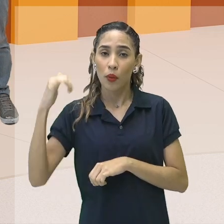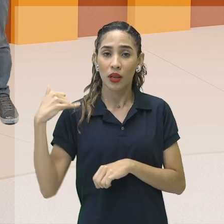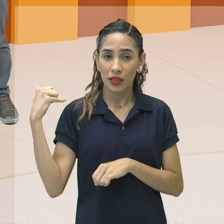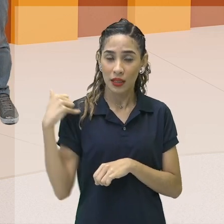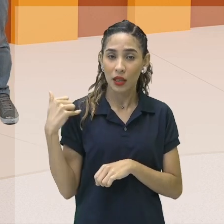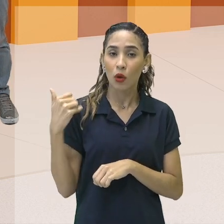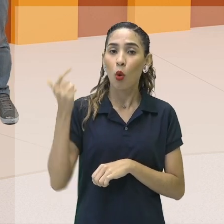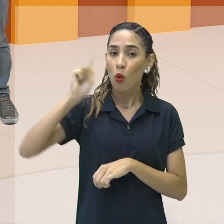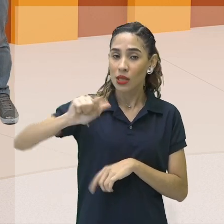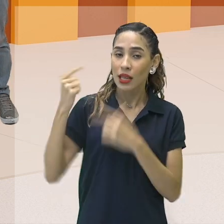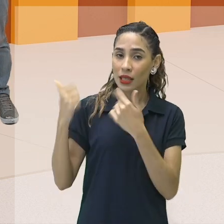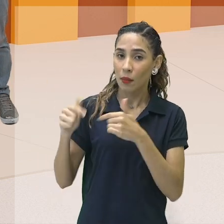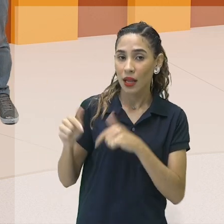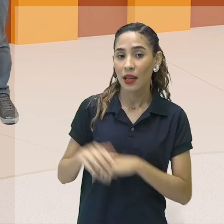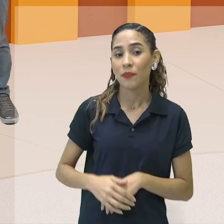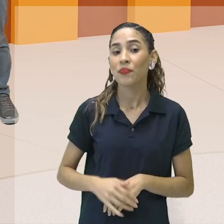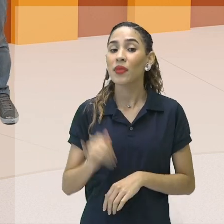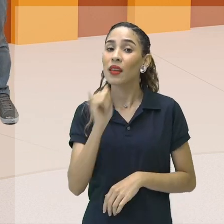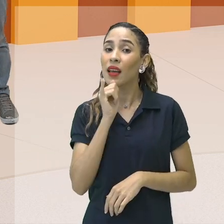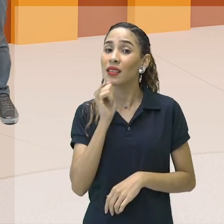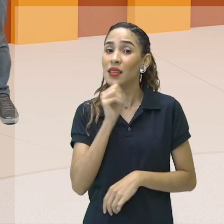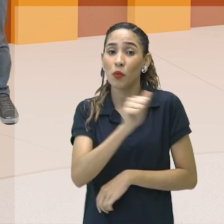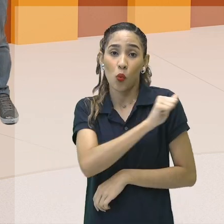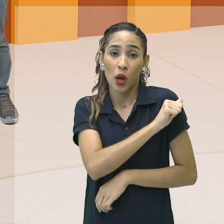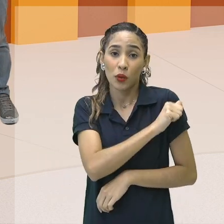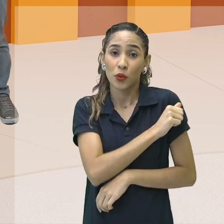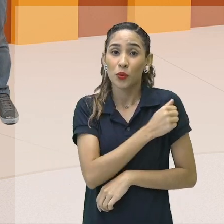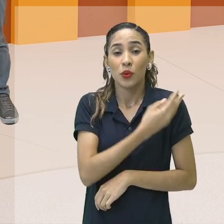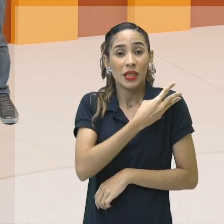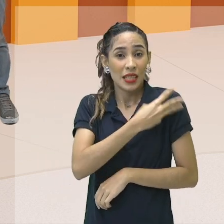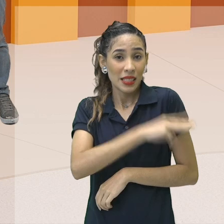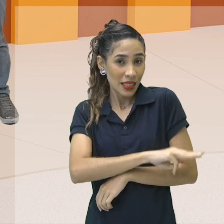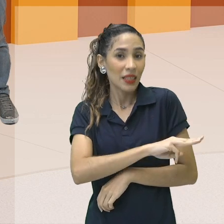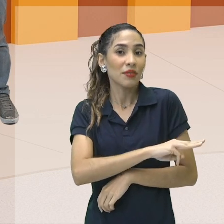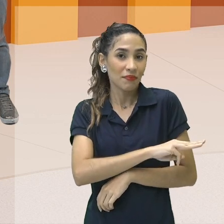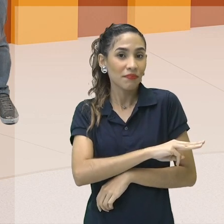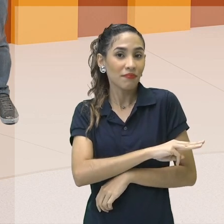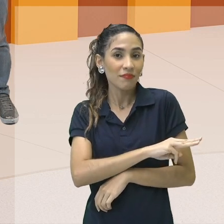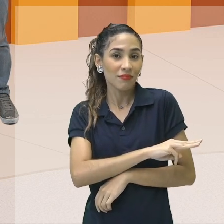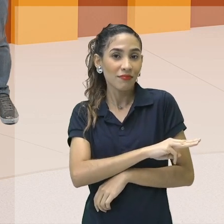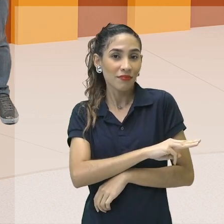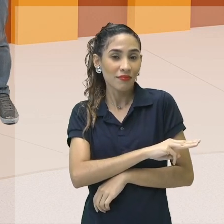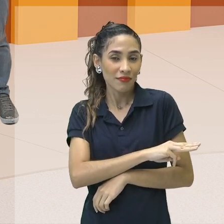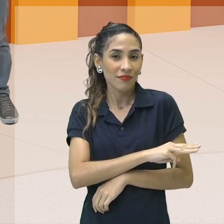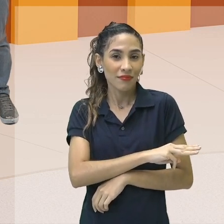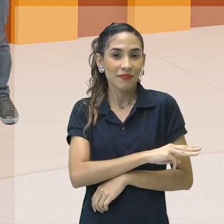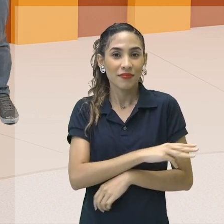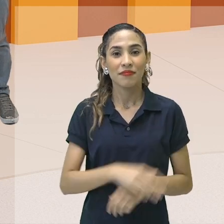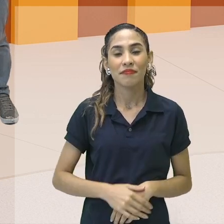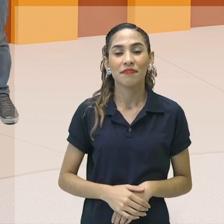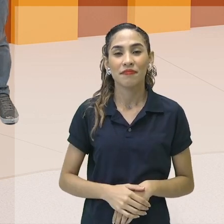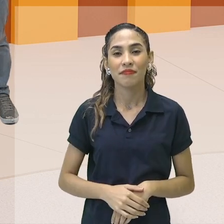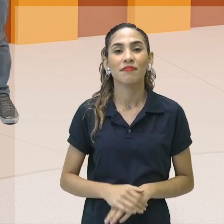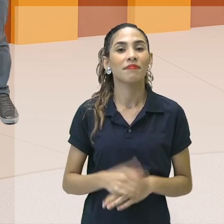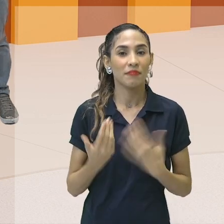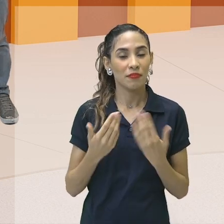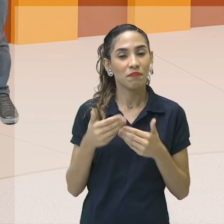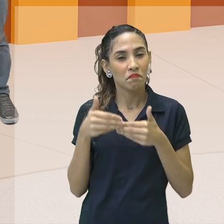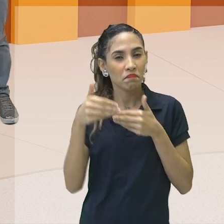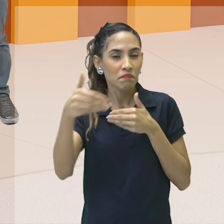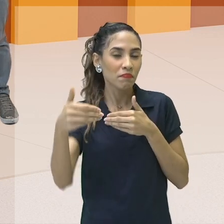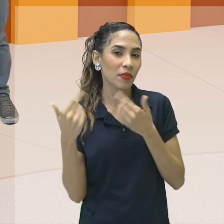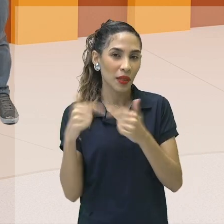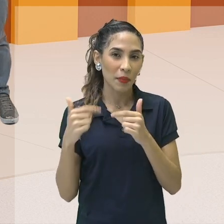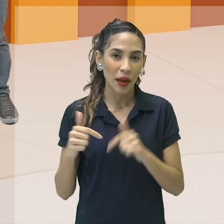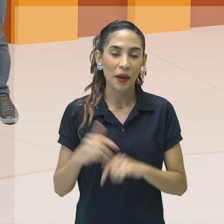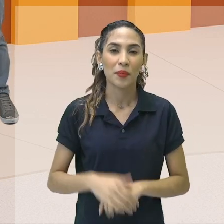trabalhar, como é o caso de alunos de terceiro ano, de terceira série do ensino médio, que estão indo embora, né? Estão indo para o mercado de trabalho, não é mesmo?